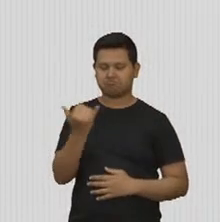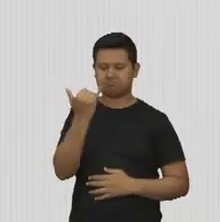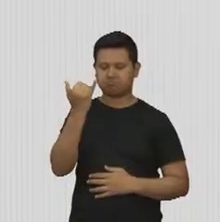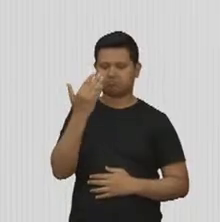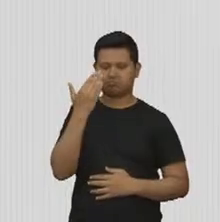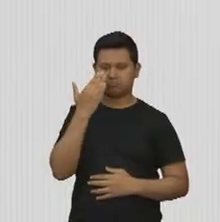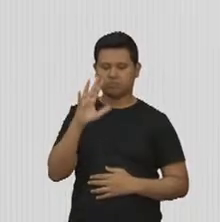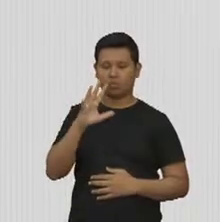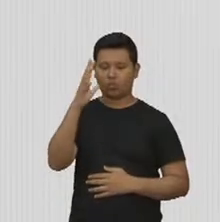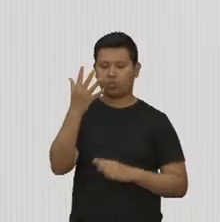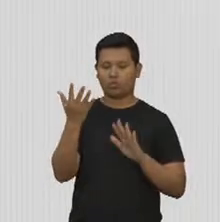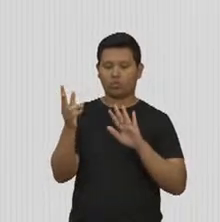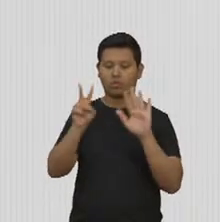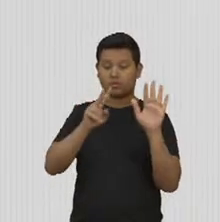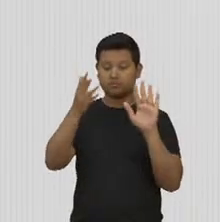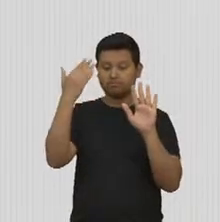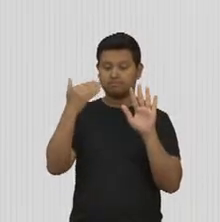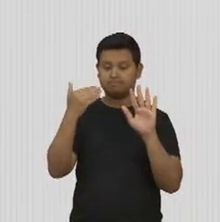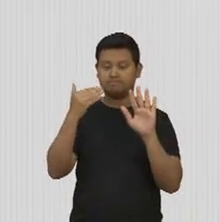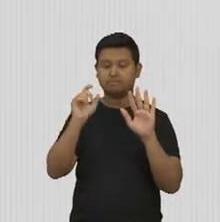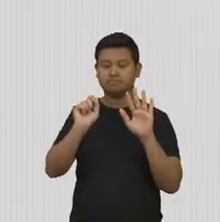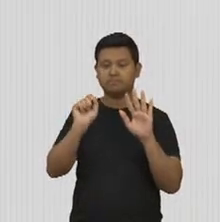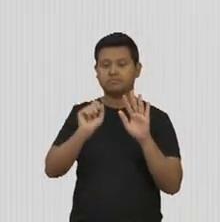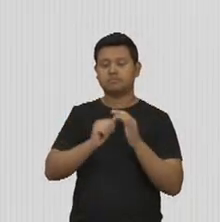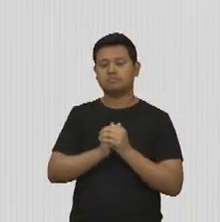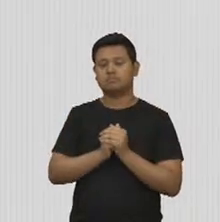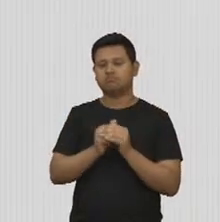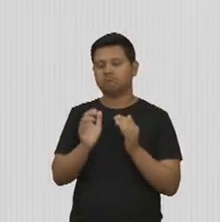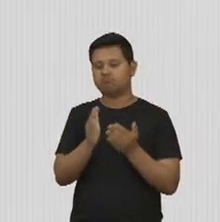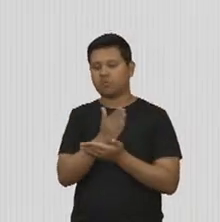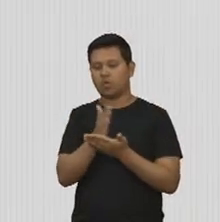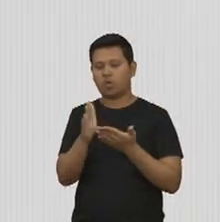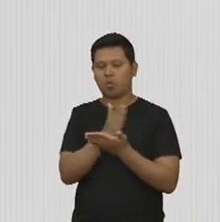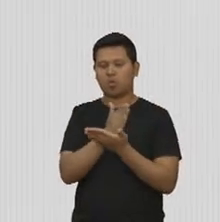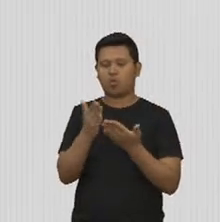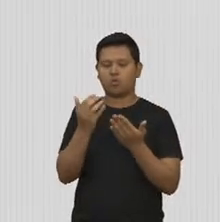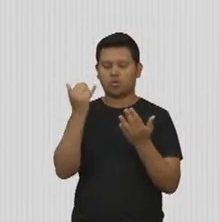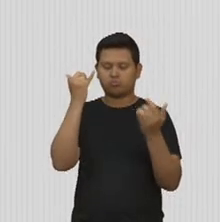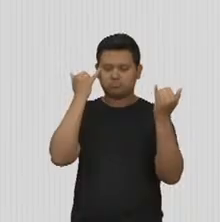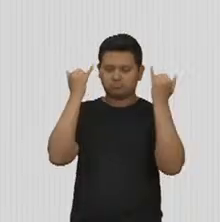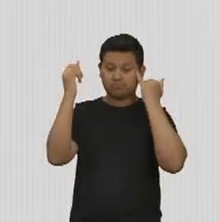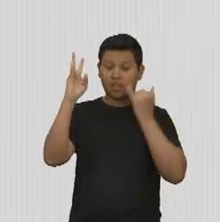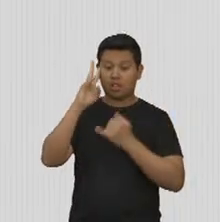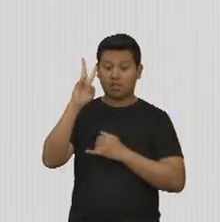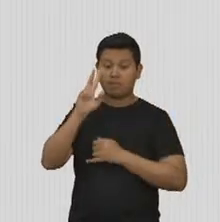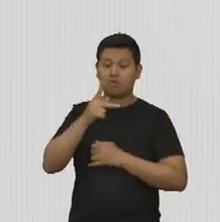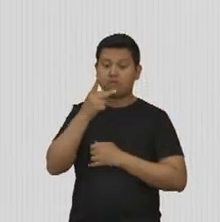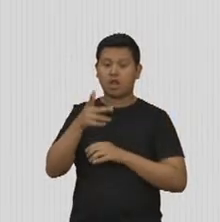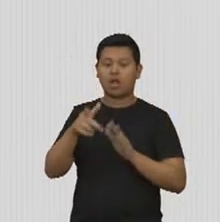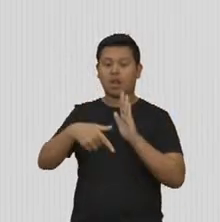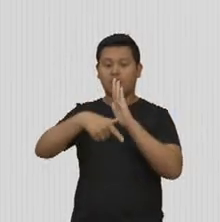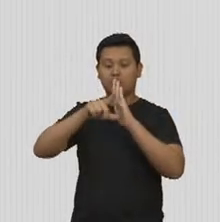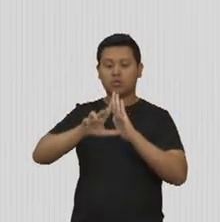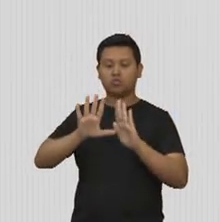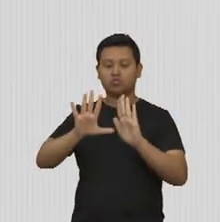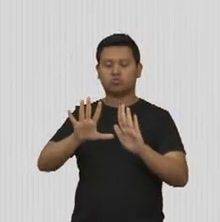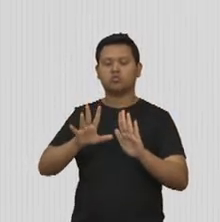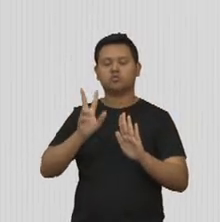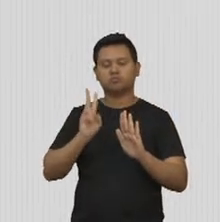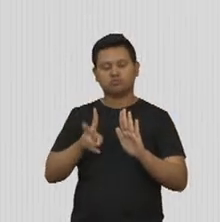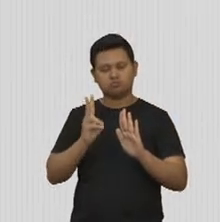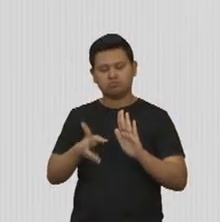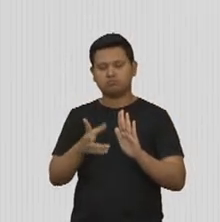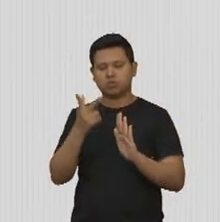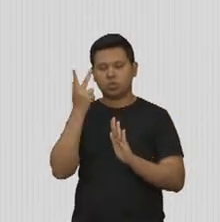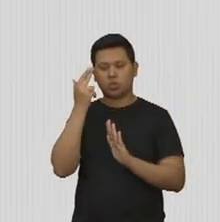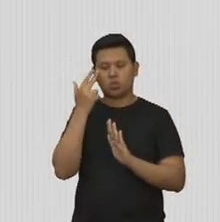importante que aconteceu na última semana. E alguns vieram à minha cabeça e eu queria falar. Mas antes, como de costume,